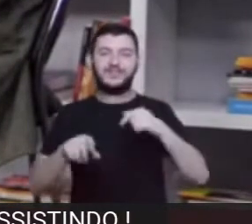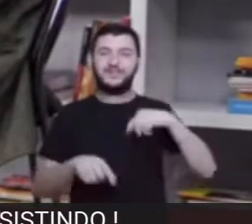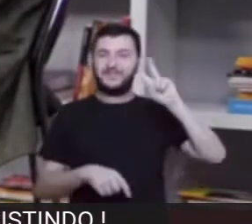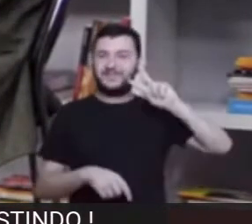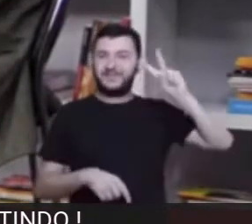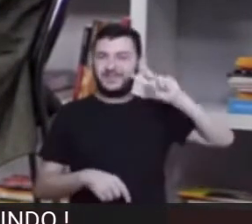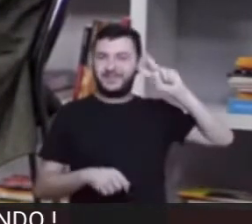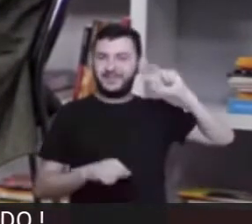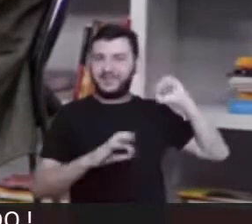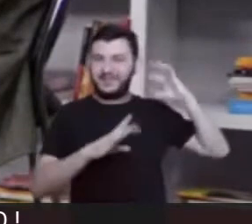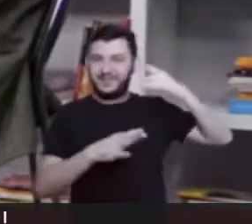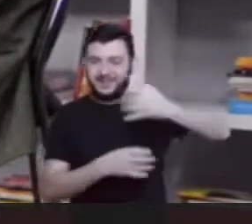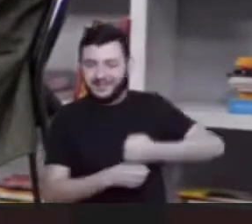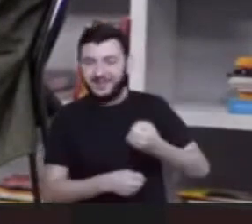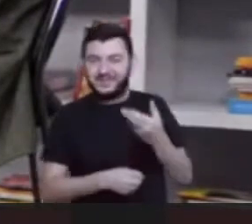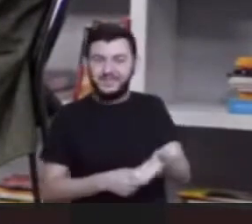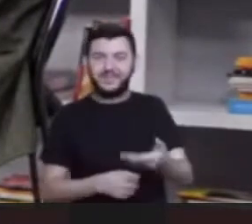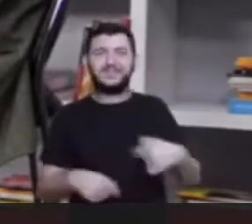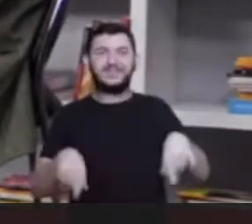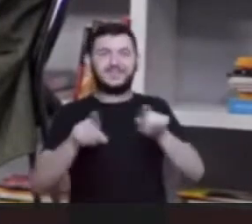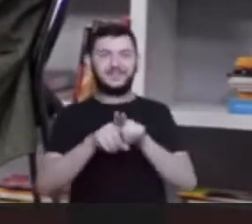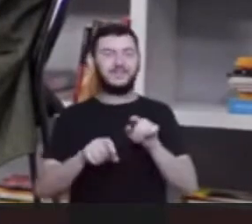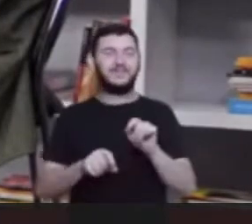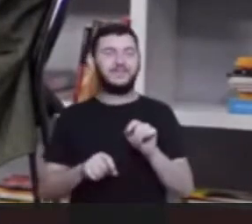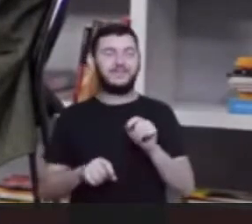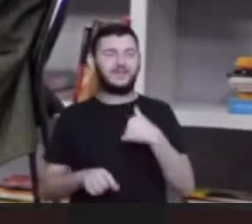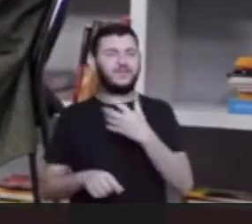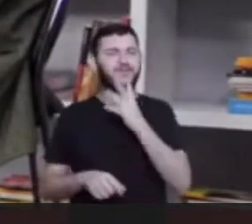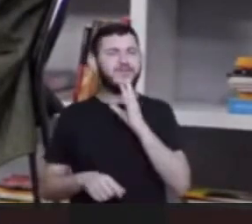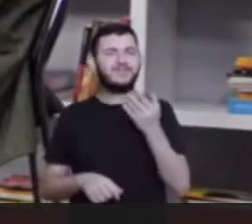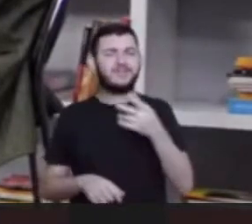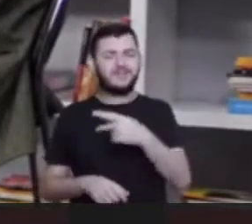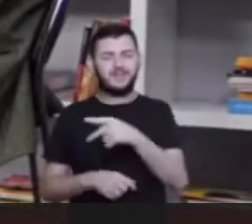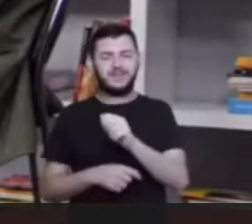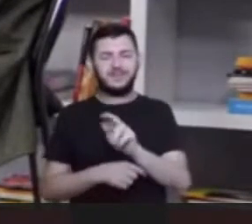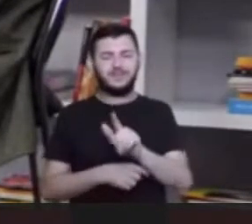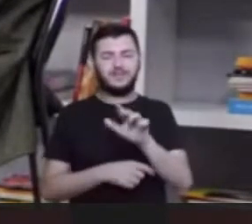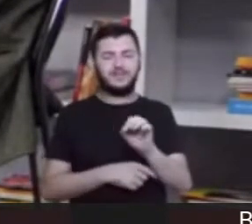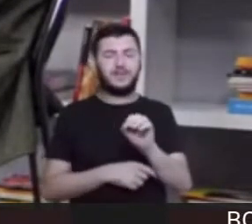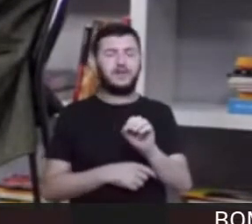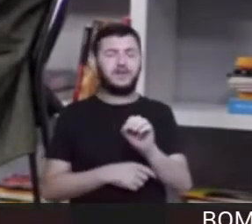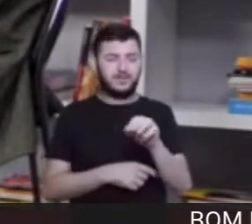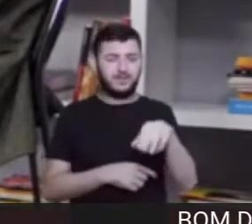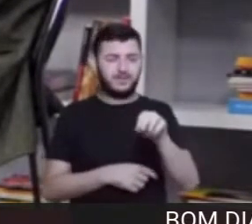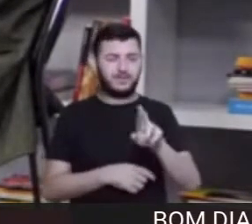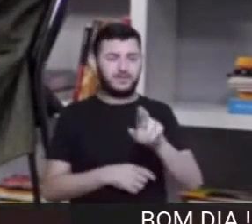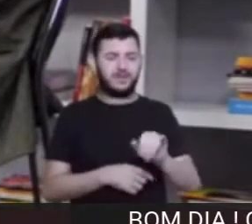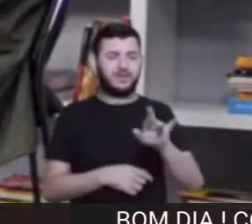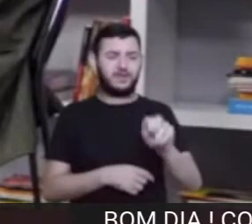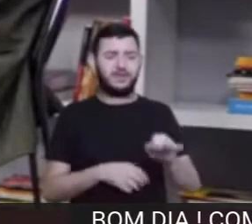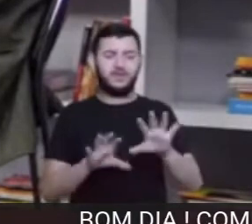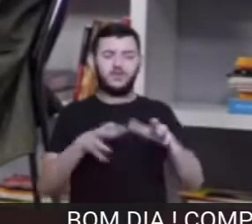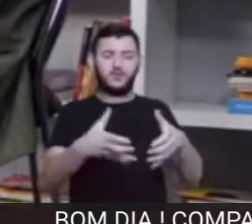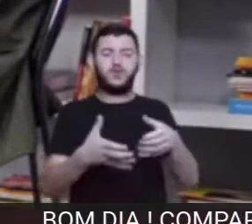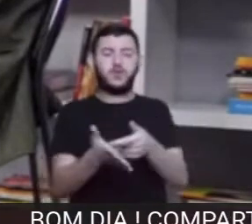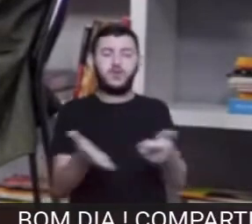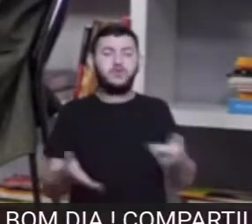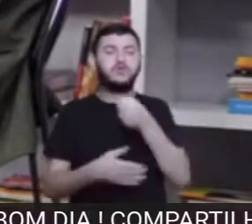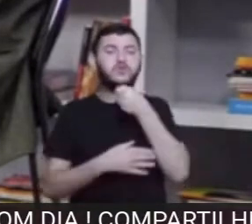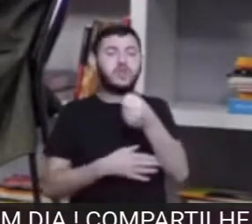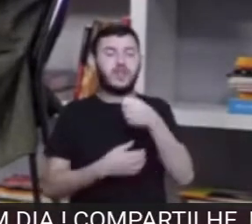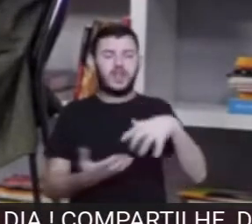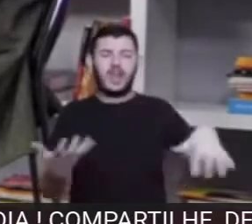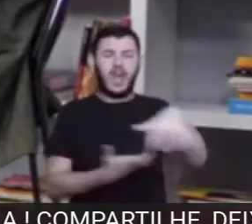da Libilu também, eu conheci o Paulinho Moreira Leite na greve do jornalista de 1979. Não vou